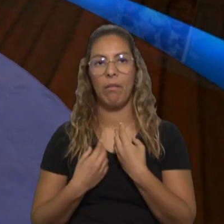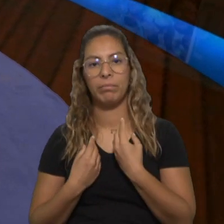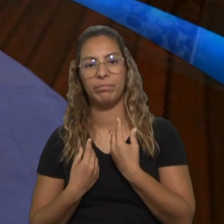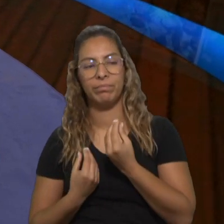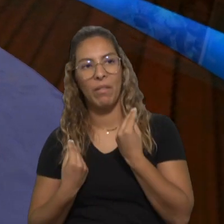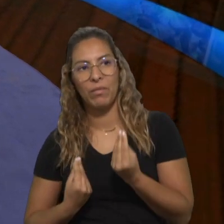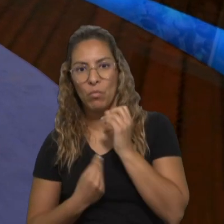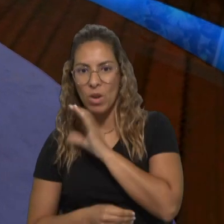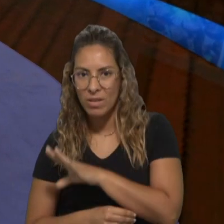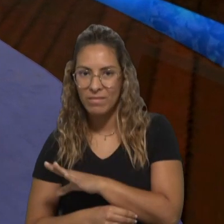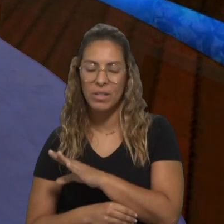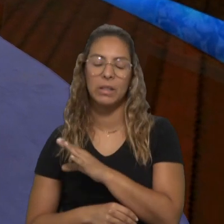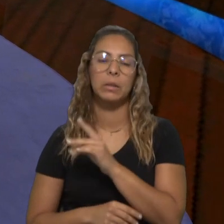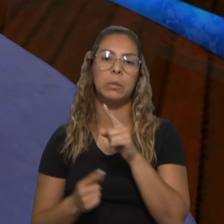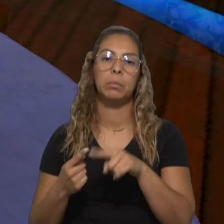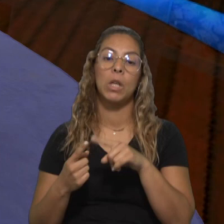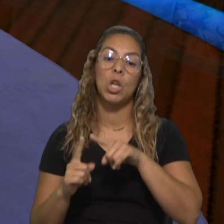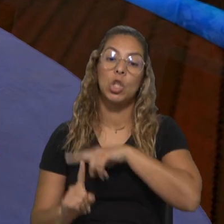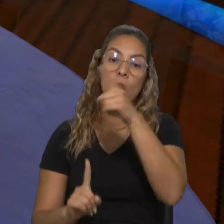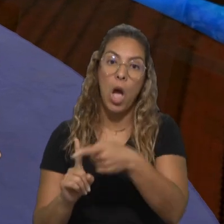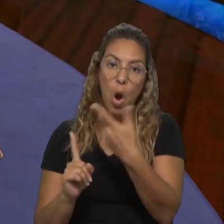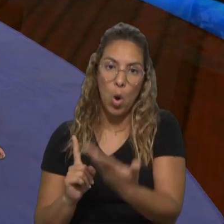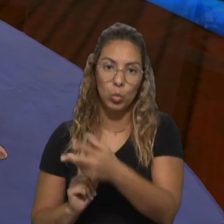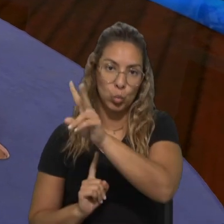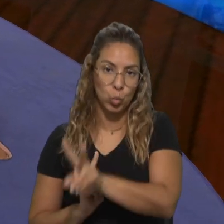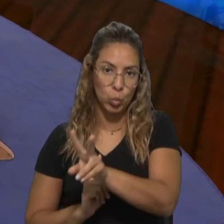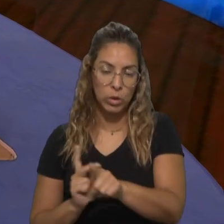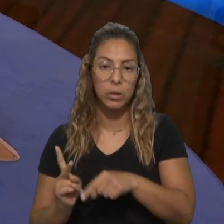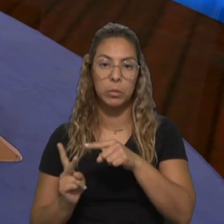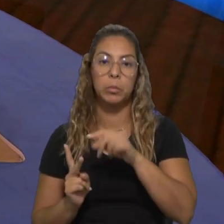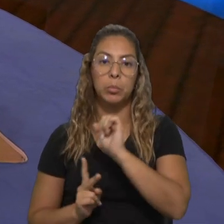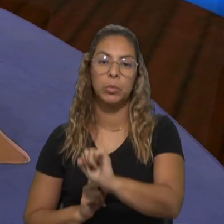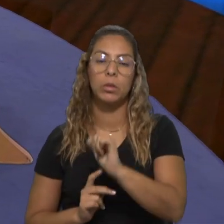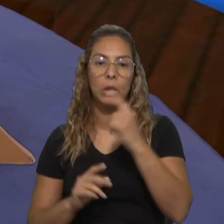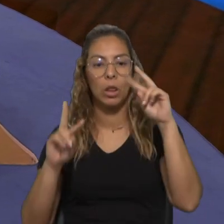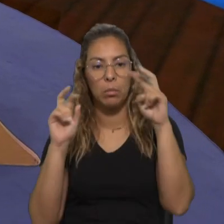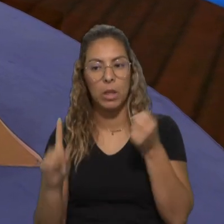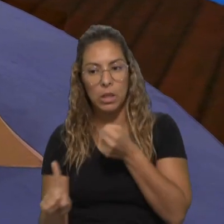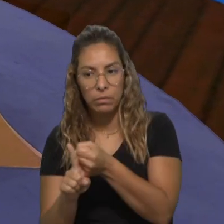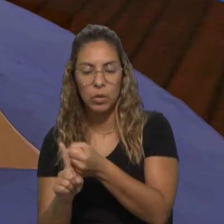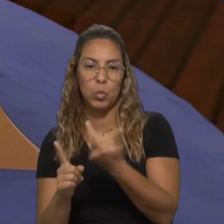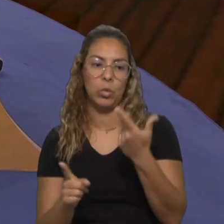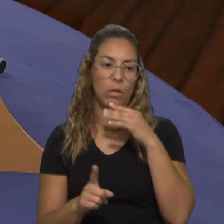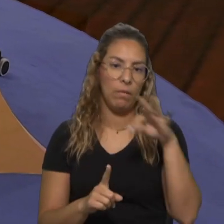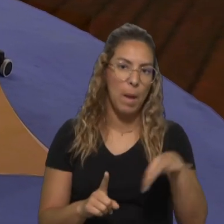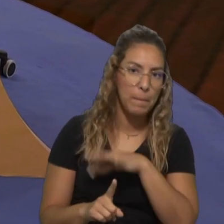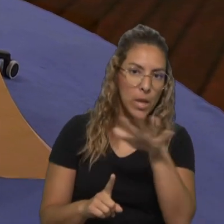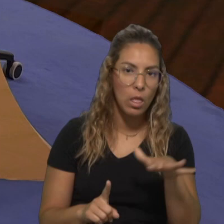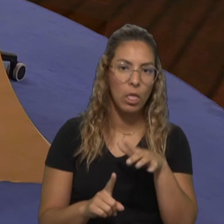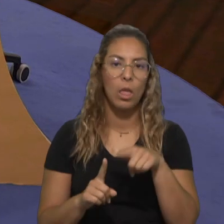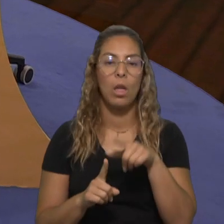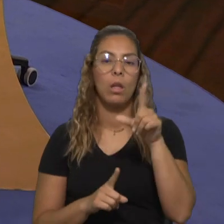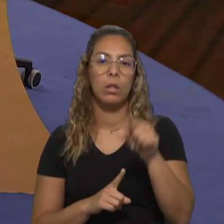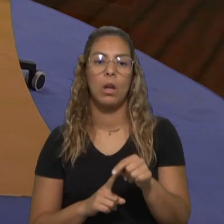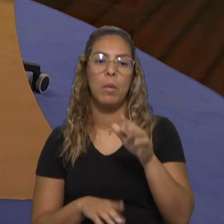jovens atuais. E este ano tivemos a oportunidade de falar um bocadinho mais dos desafios das famílias, em termos também das